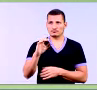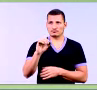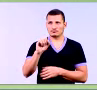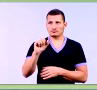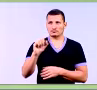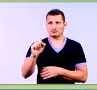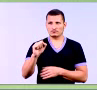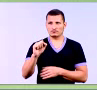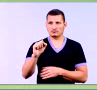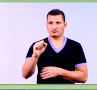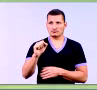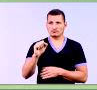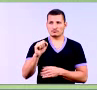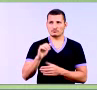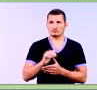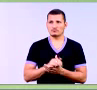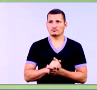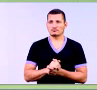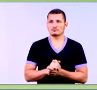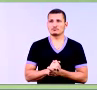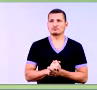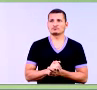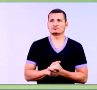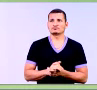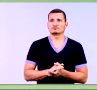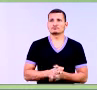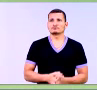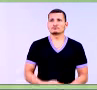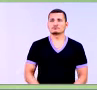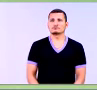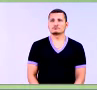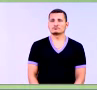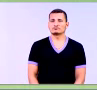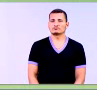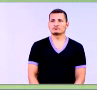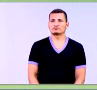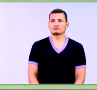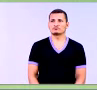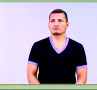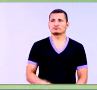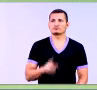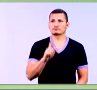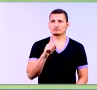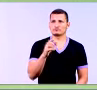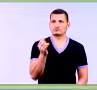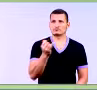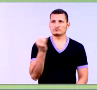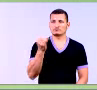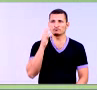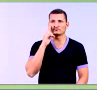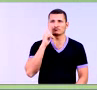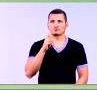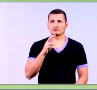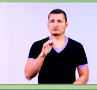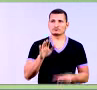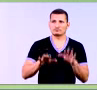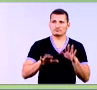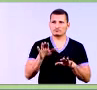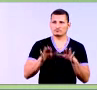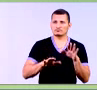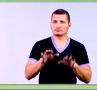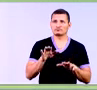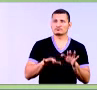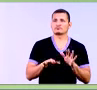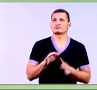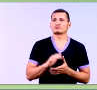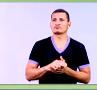jQuery.y.css, e assim sucessivamente. Então, é importante vocês observarem. Isso vai depender da forma que